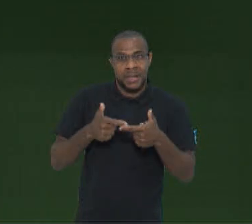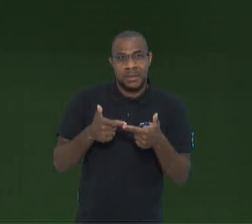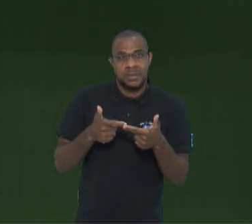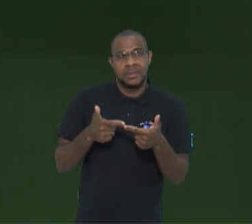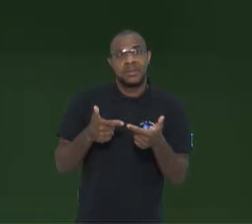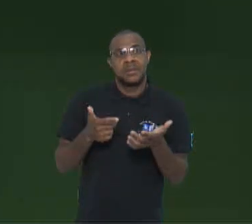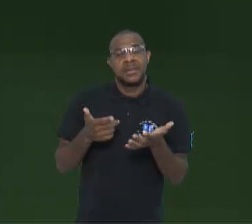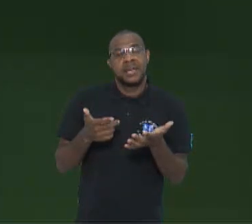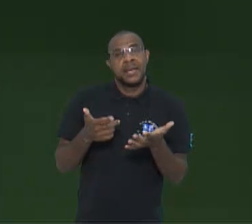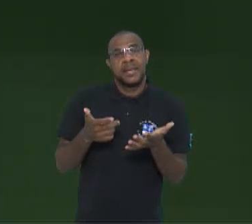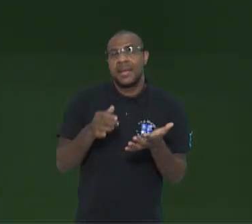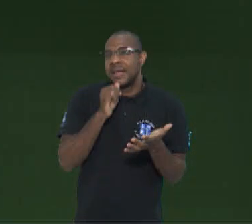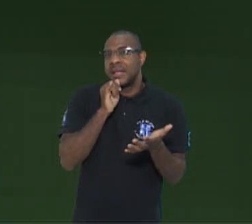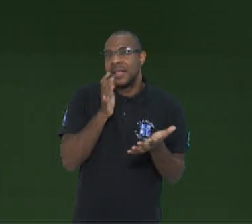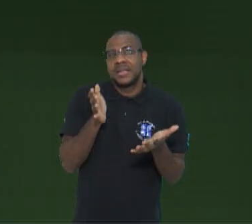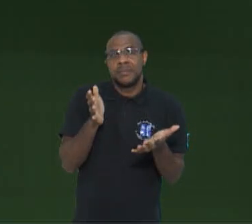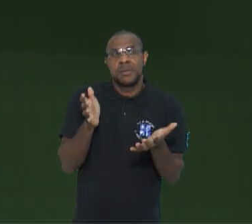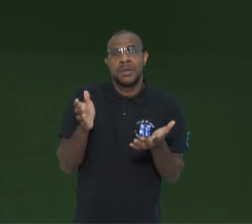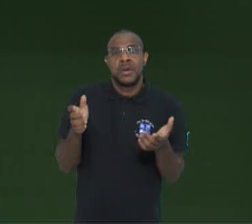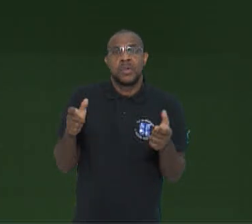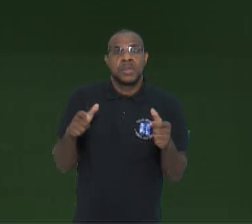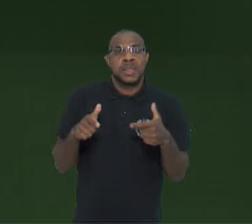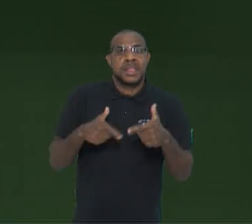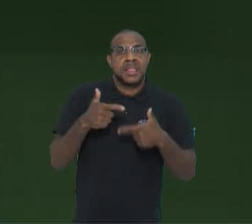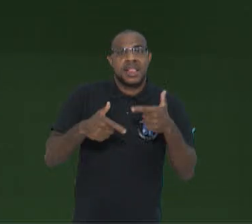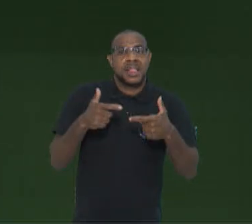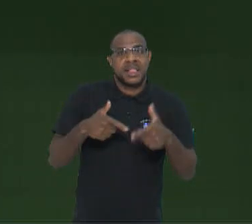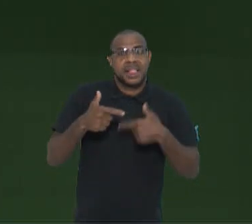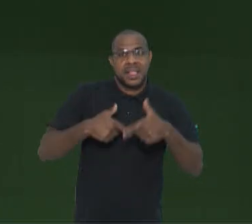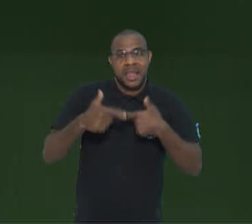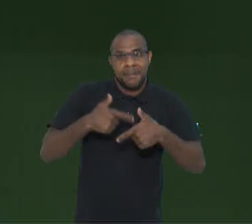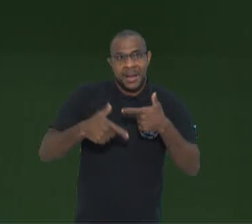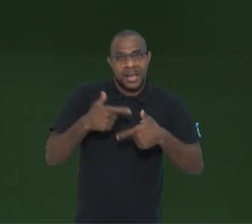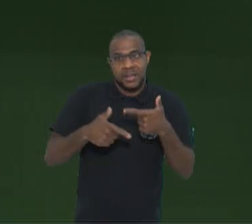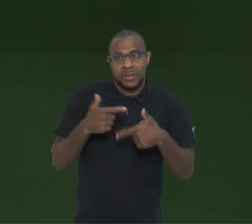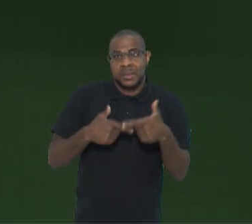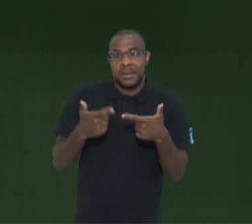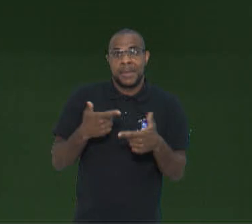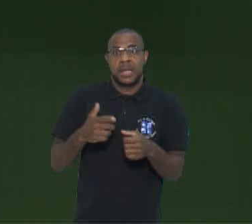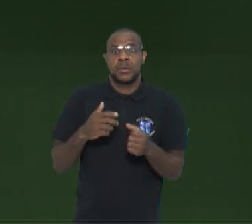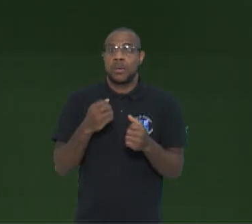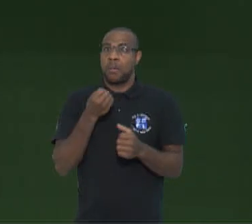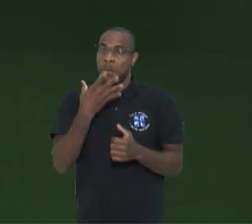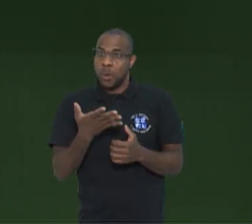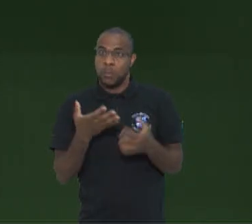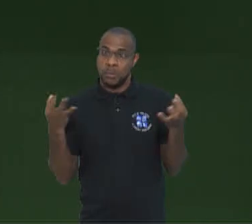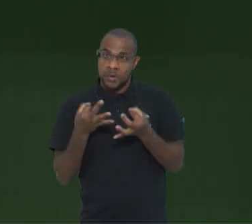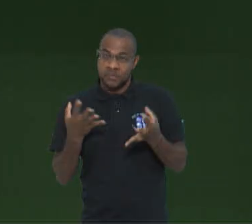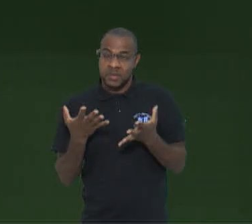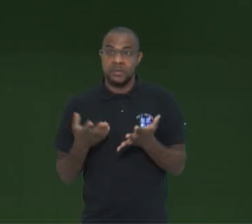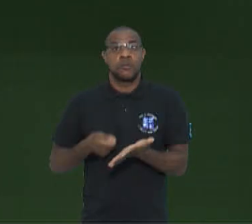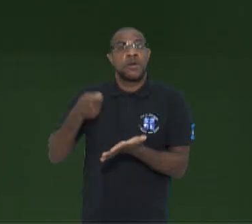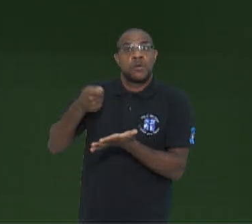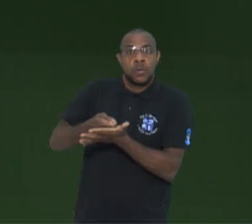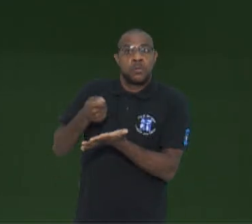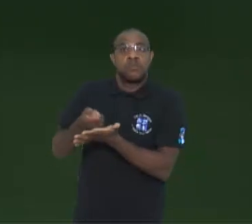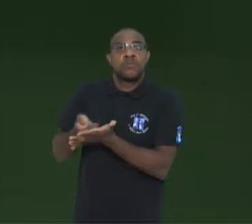de repente, uma coisa é eficiente, mais ela quer te cobrar por aquilo para compensar, né? O que não é muito